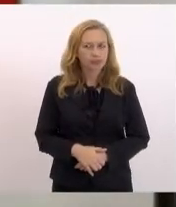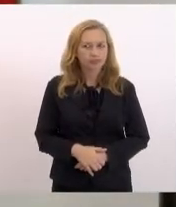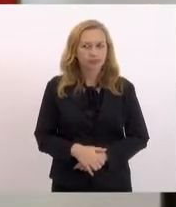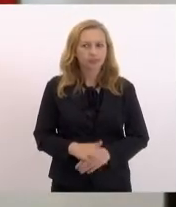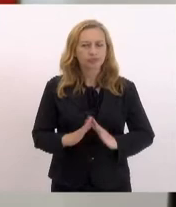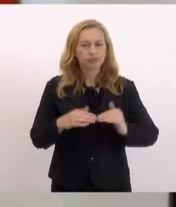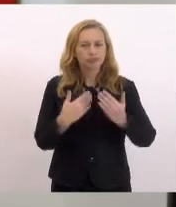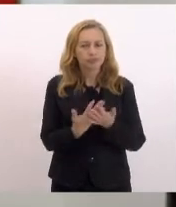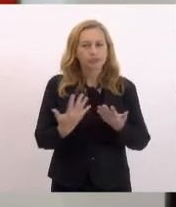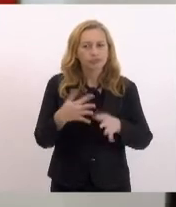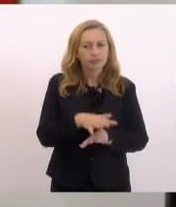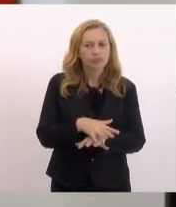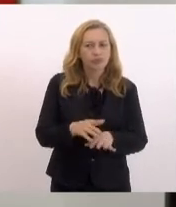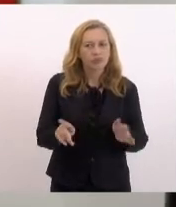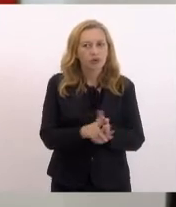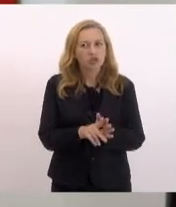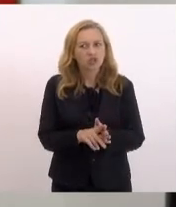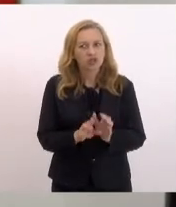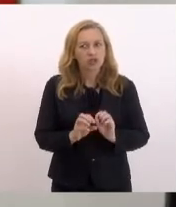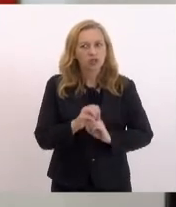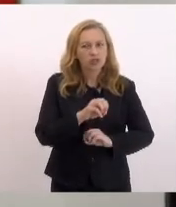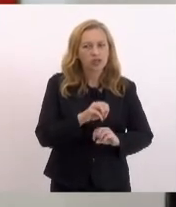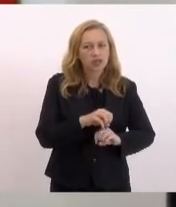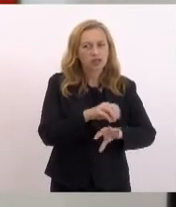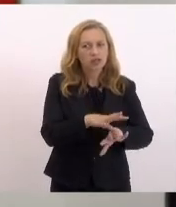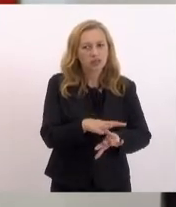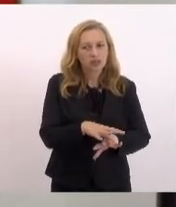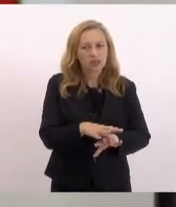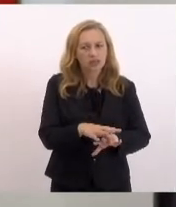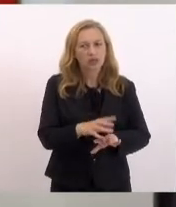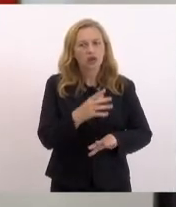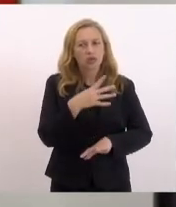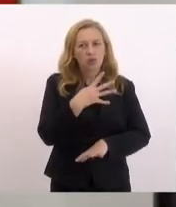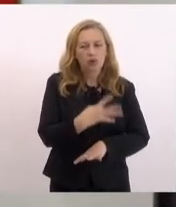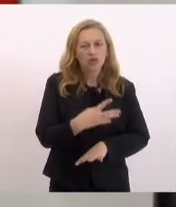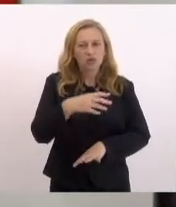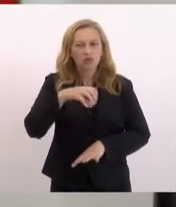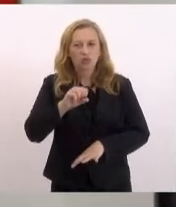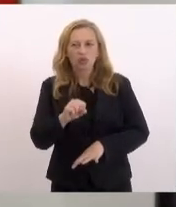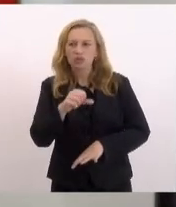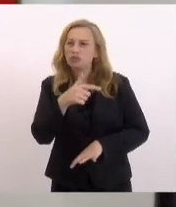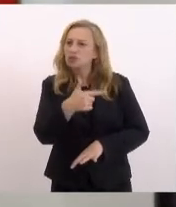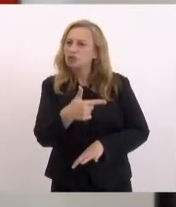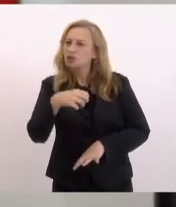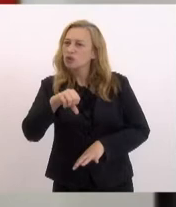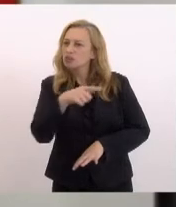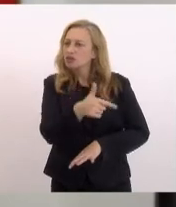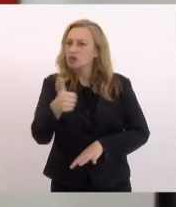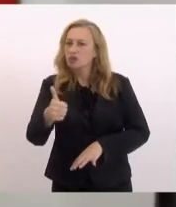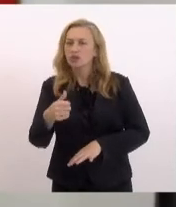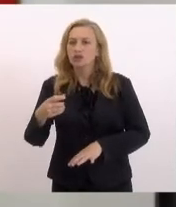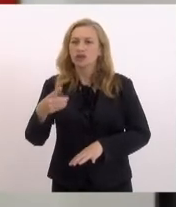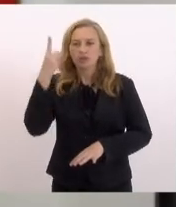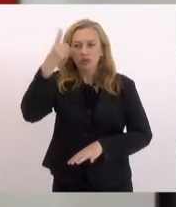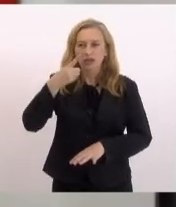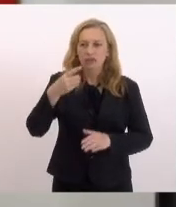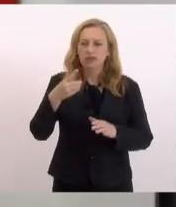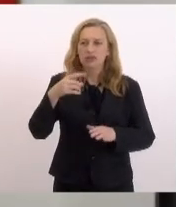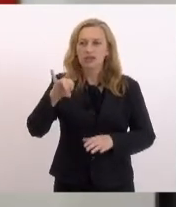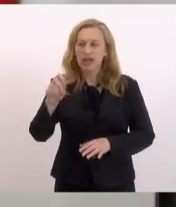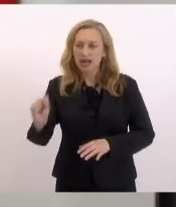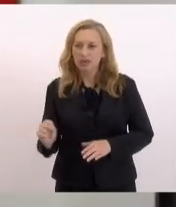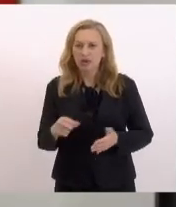Requer inclusão na ordem do dia do projeto da indicação legislativa número 489-2021, deputado Coronel Salema. Senhores que aprovam, mereço como estão,